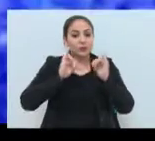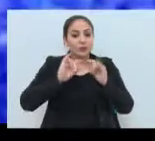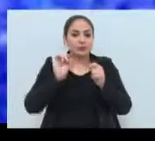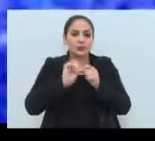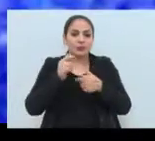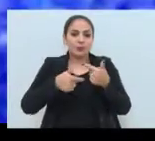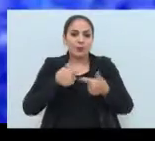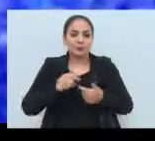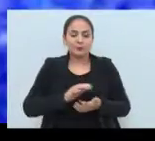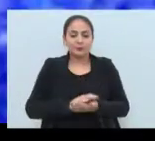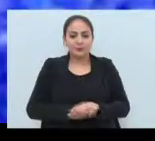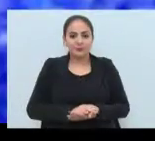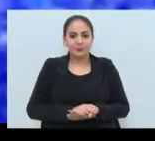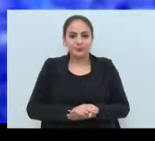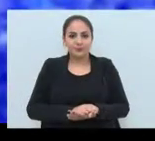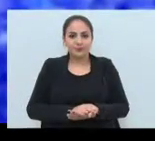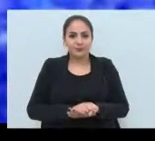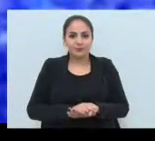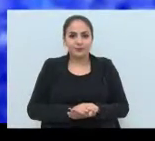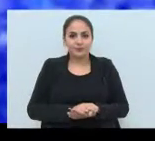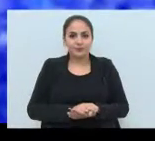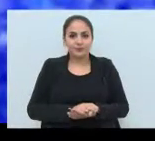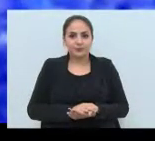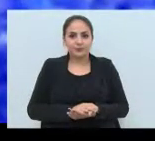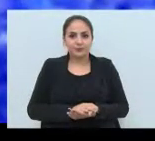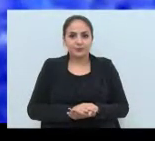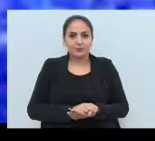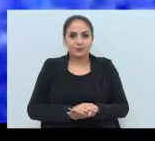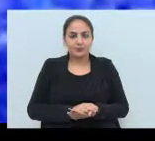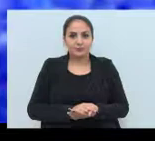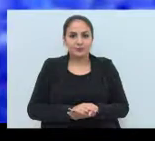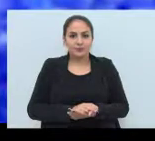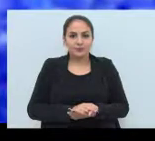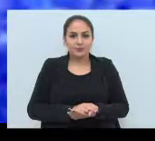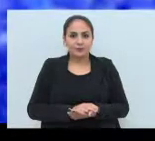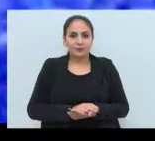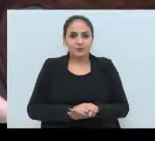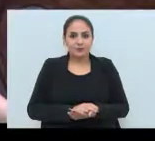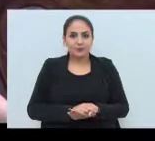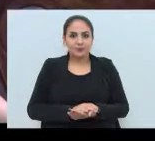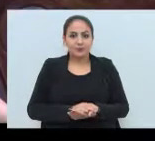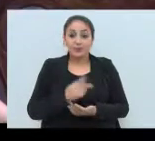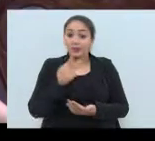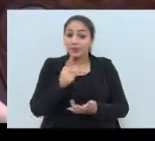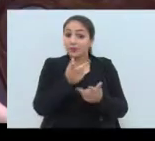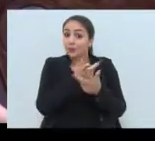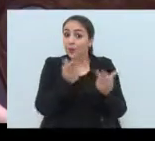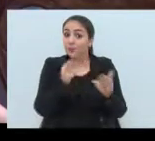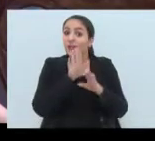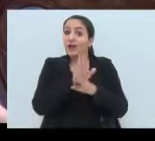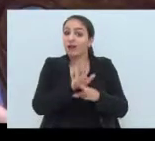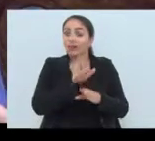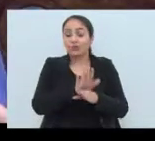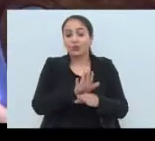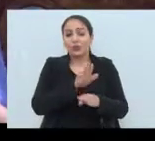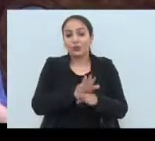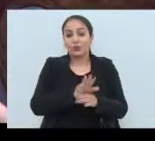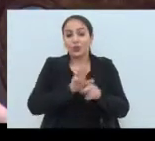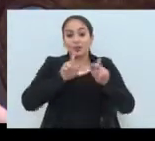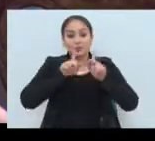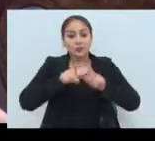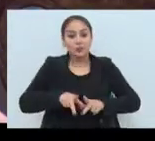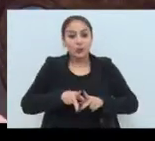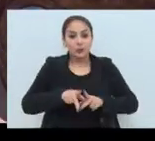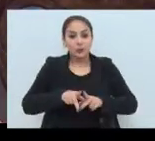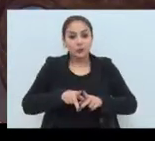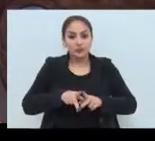serviço. Isso é uma coisa que ajuda